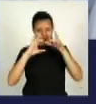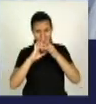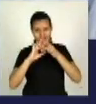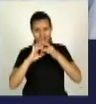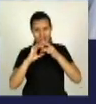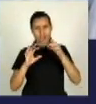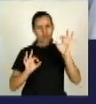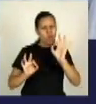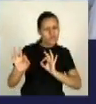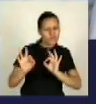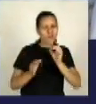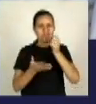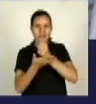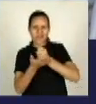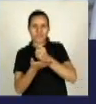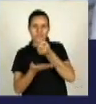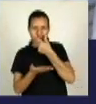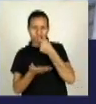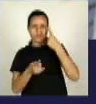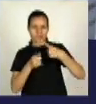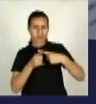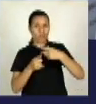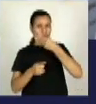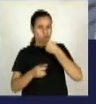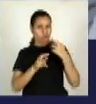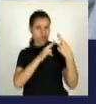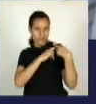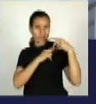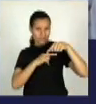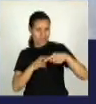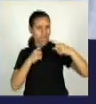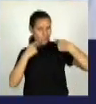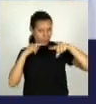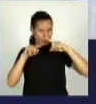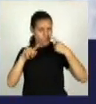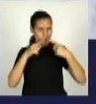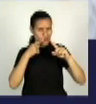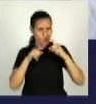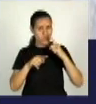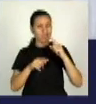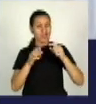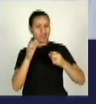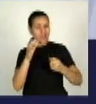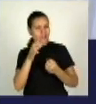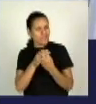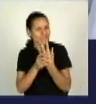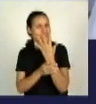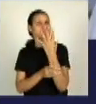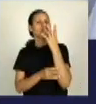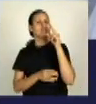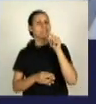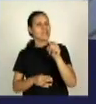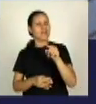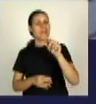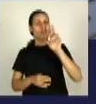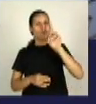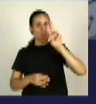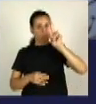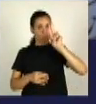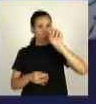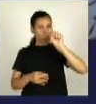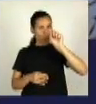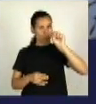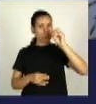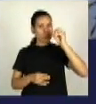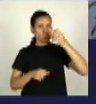de controle de medicamentos, né? Poder público, porque o compositor, no caso Mussorgsky, outro compositor